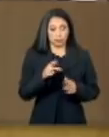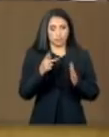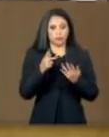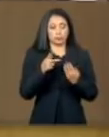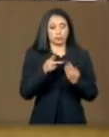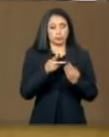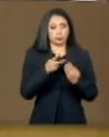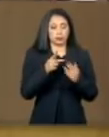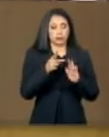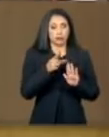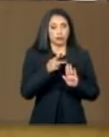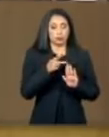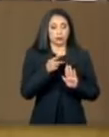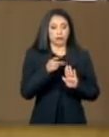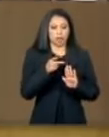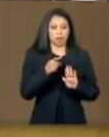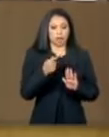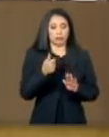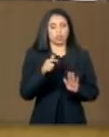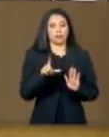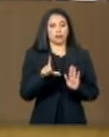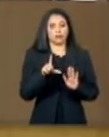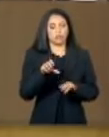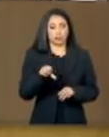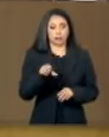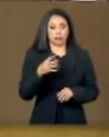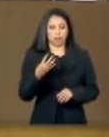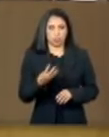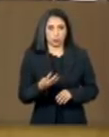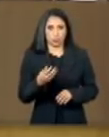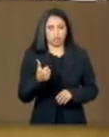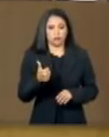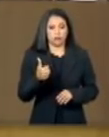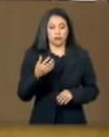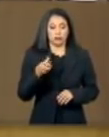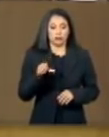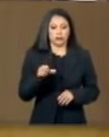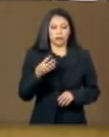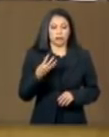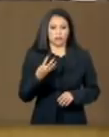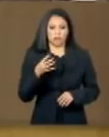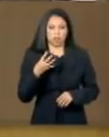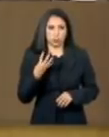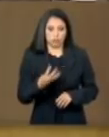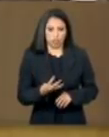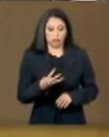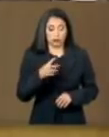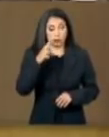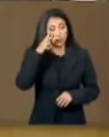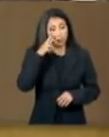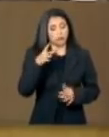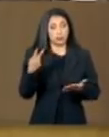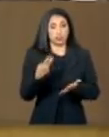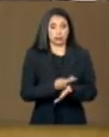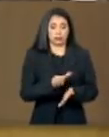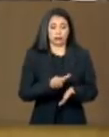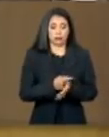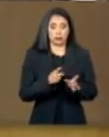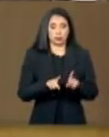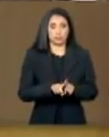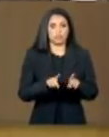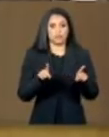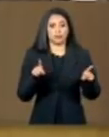1964 ou seja única e exclusivamente em relação a esse universo mas desde que